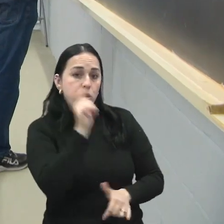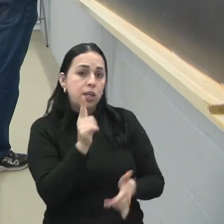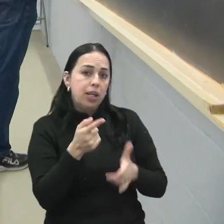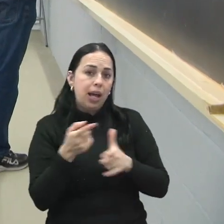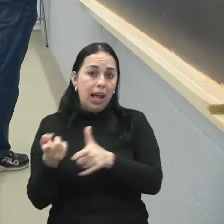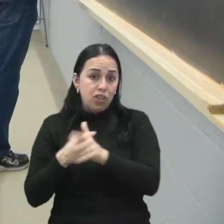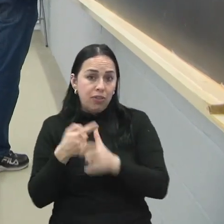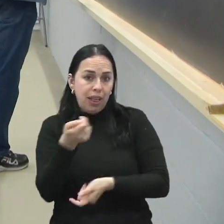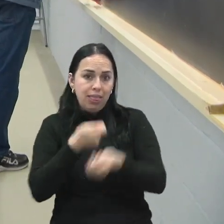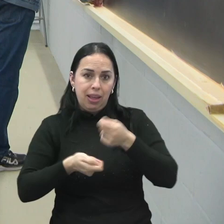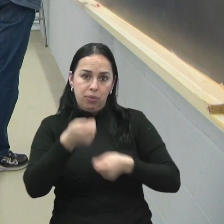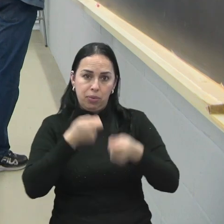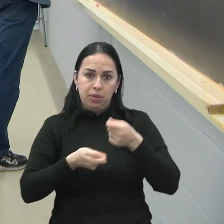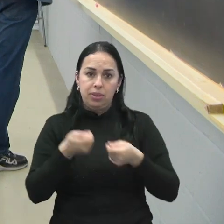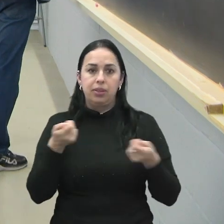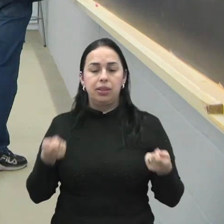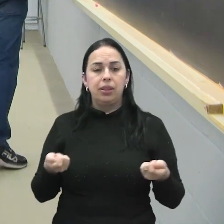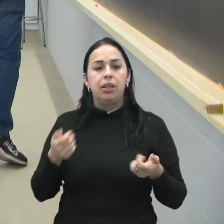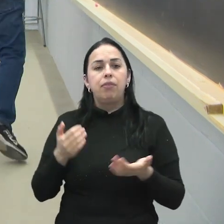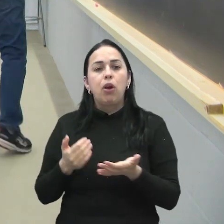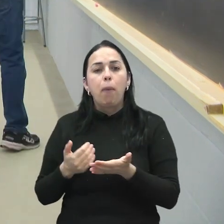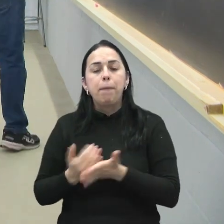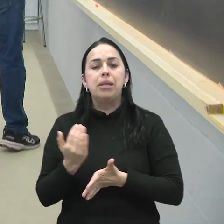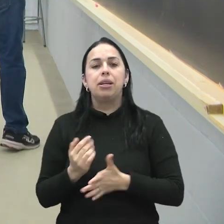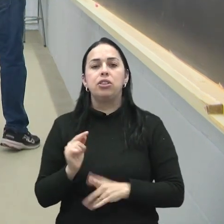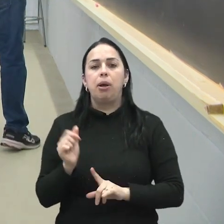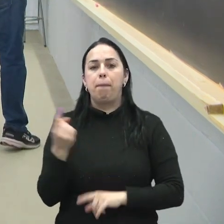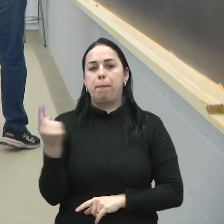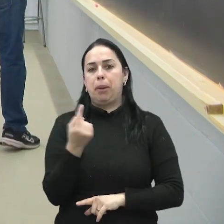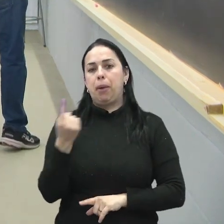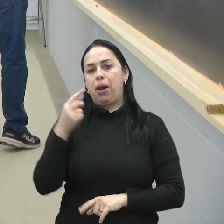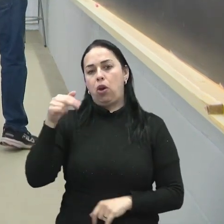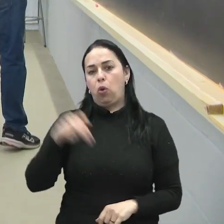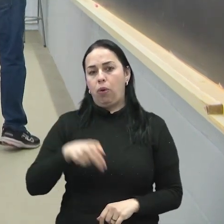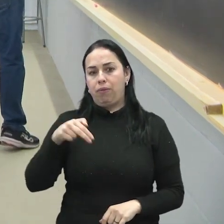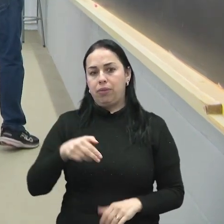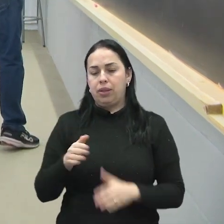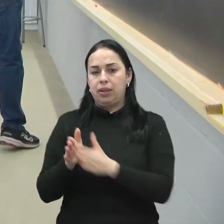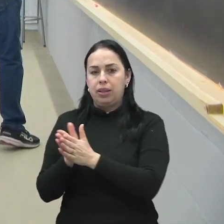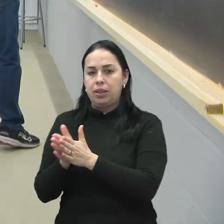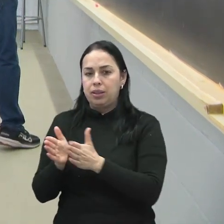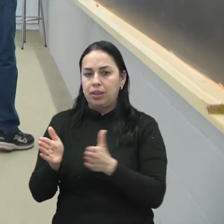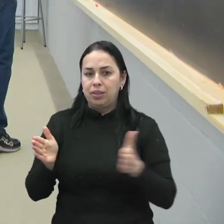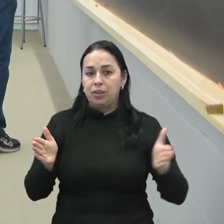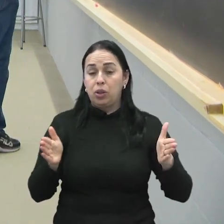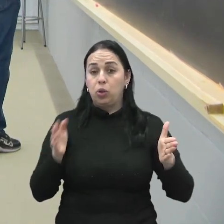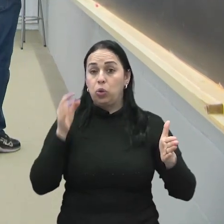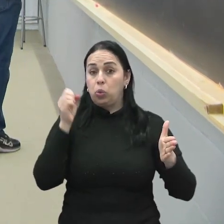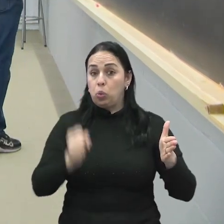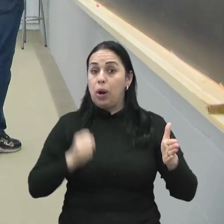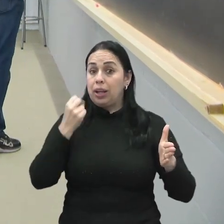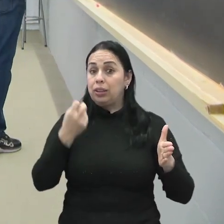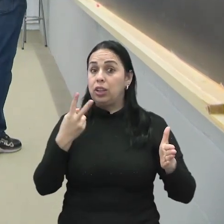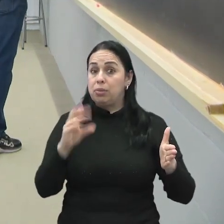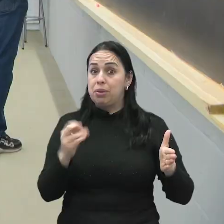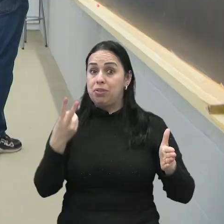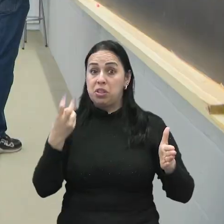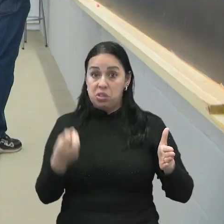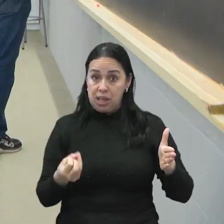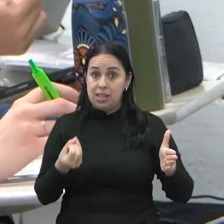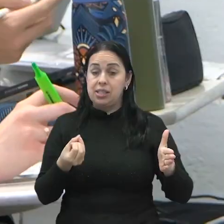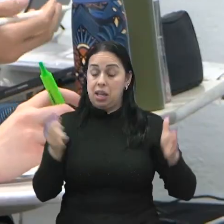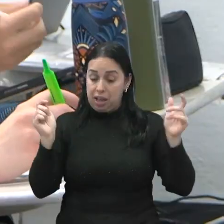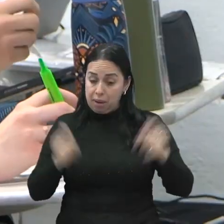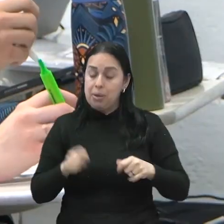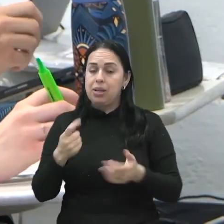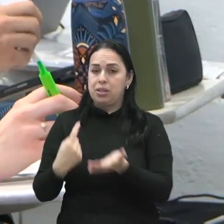para renegociação dessa dívida. Ela será aberta no dia 1º de novembro e dura todo o ano de